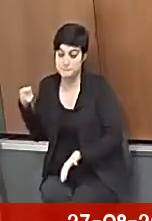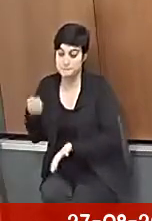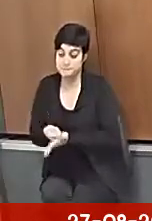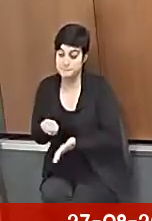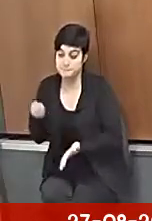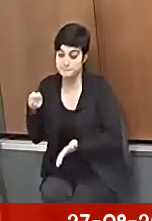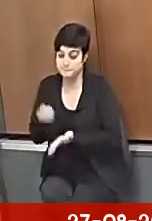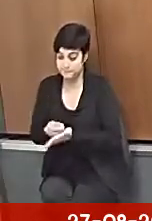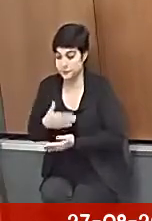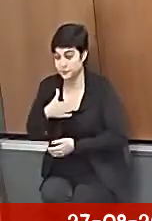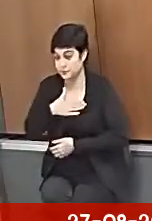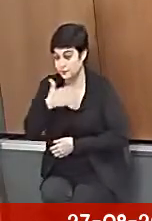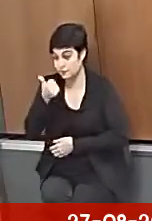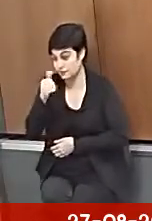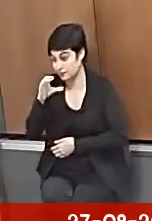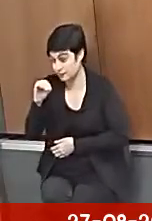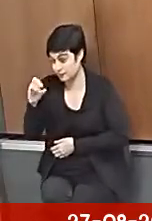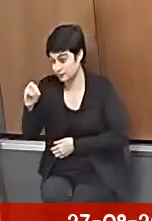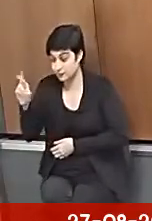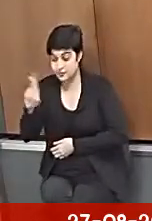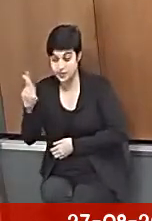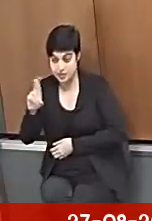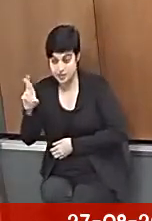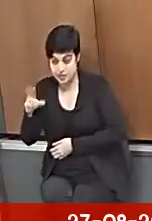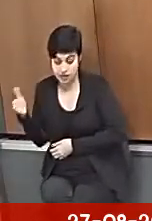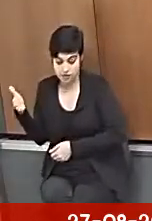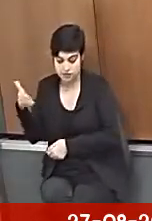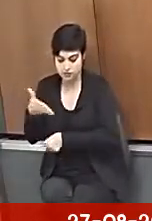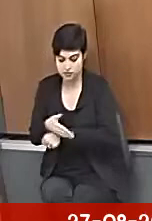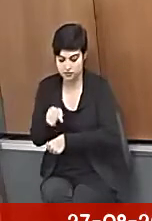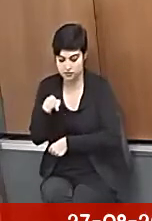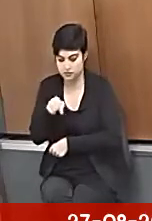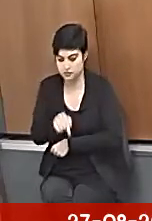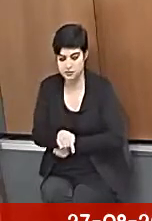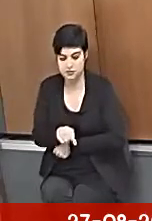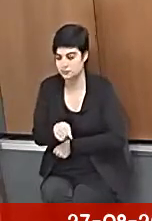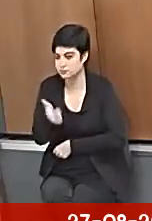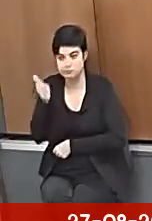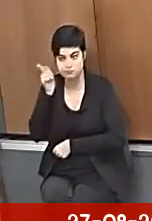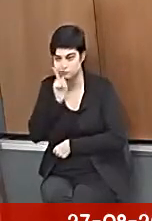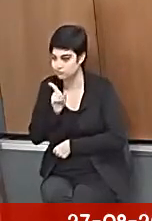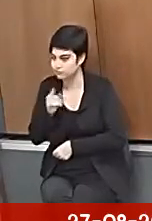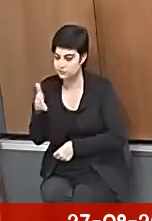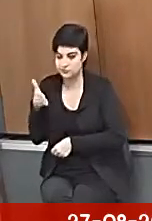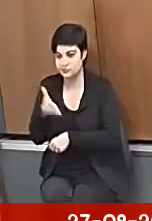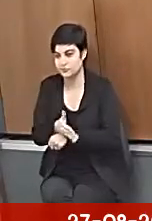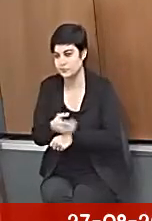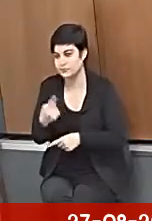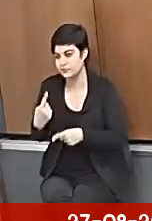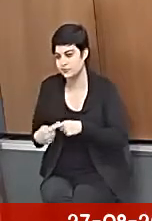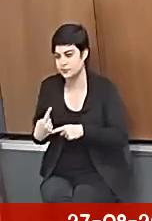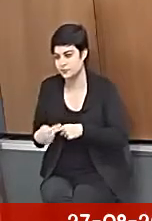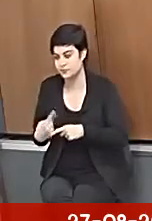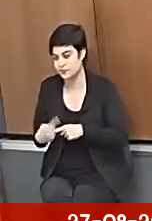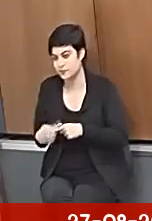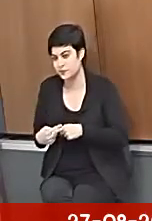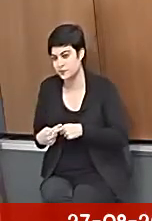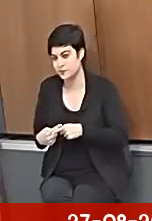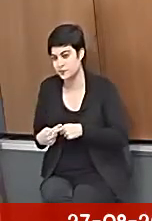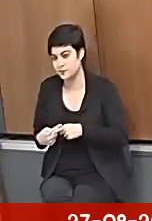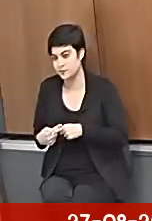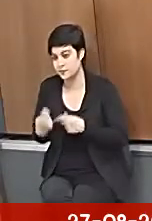para quem ingressa cem reais para aí a torcida adversária e não posso ir tenho que ficar por exemplo